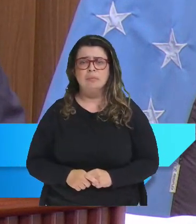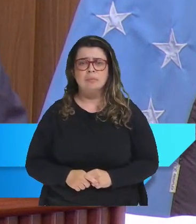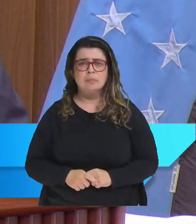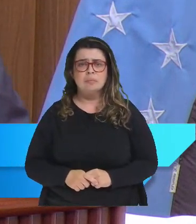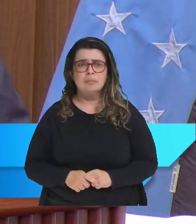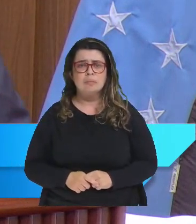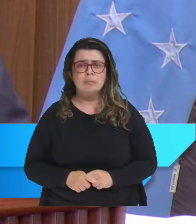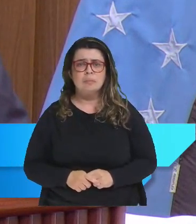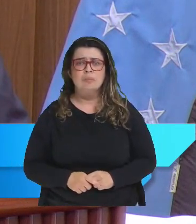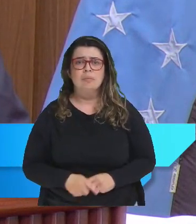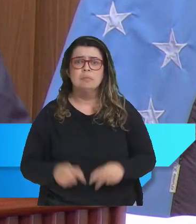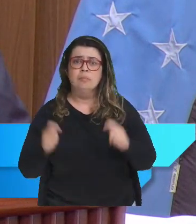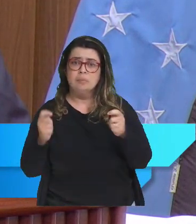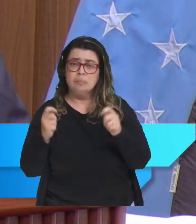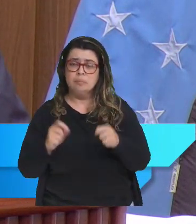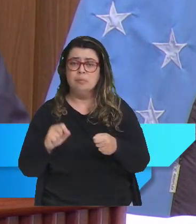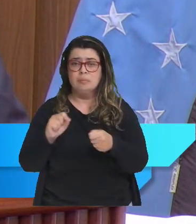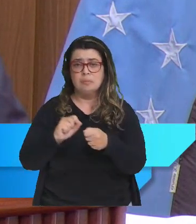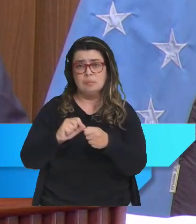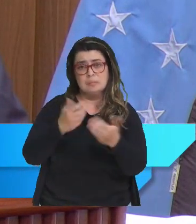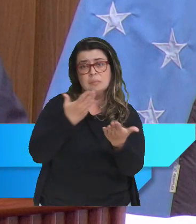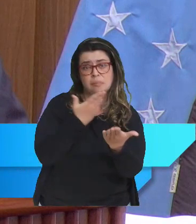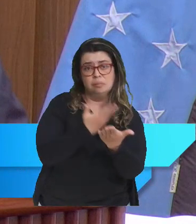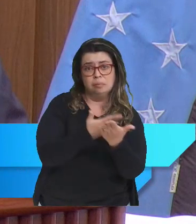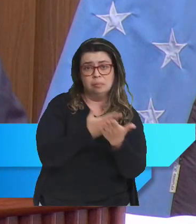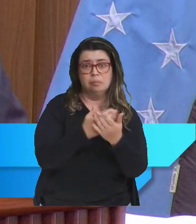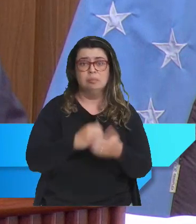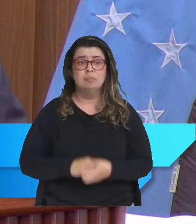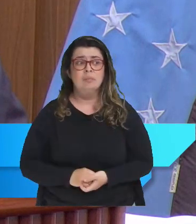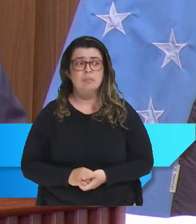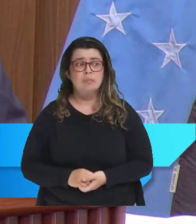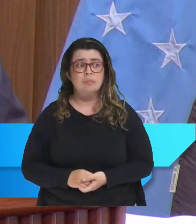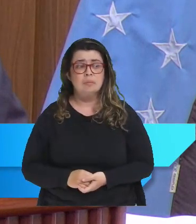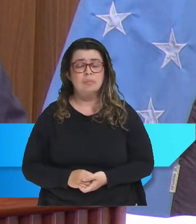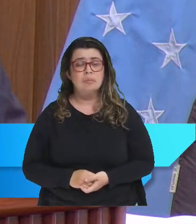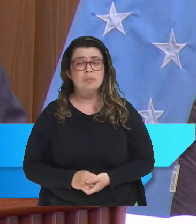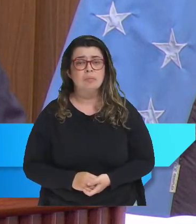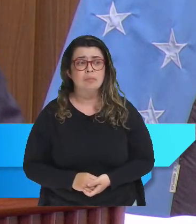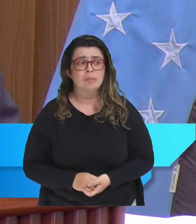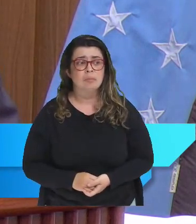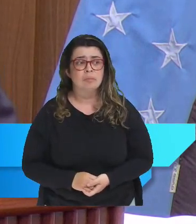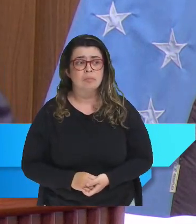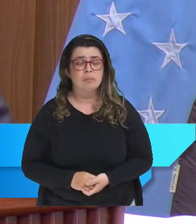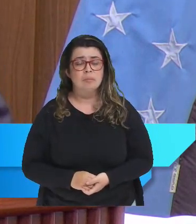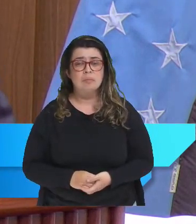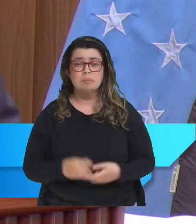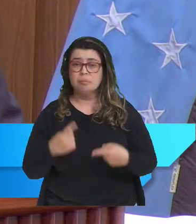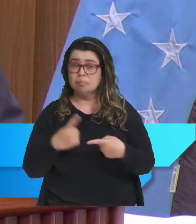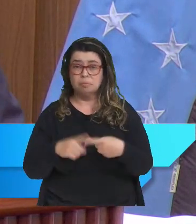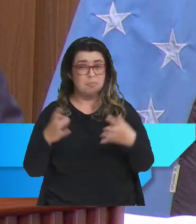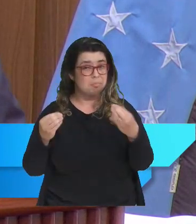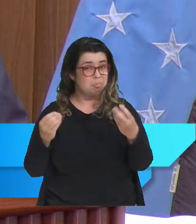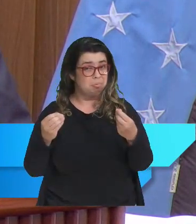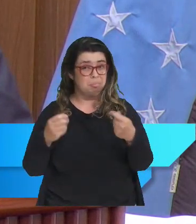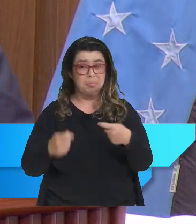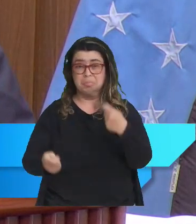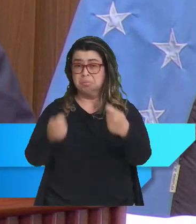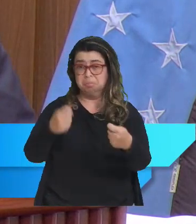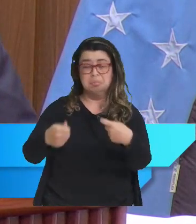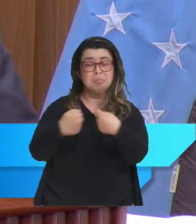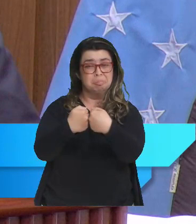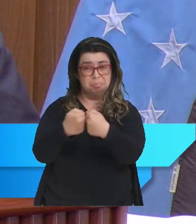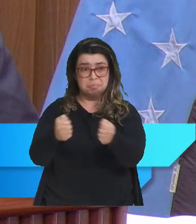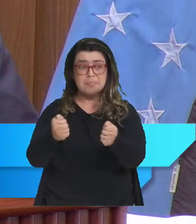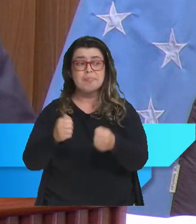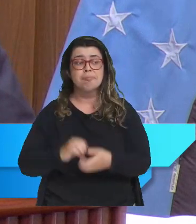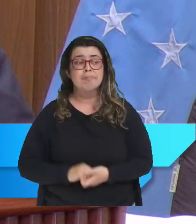situação, de medidas que previnam ali esse ordenamento do trânsito, que está